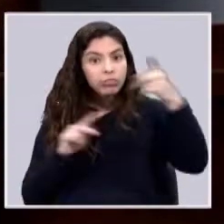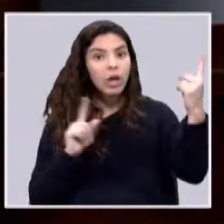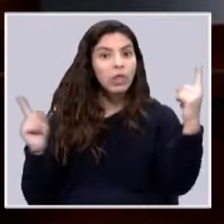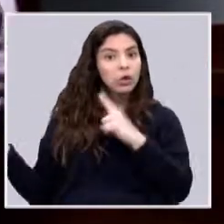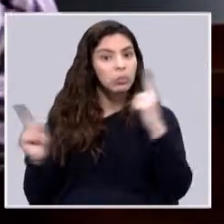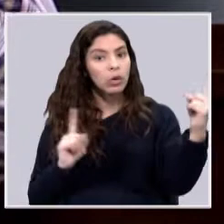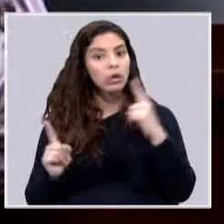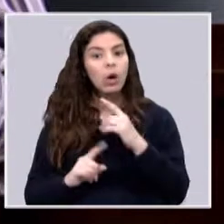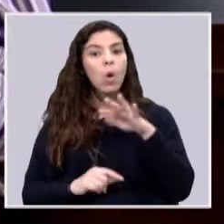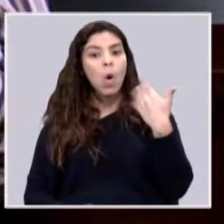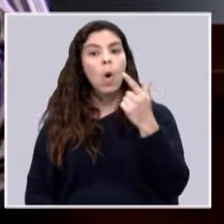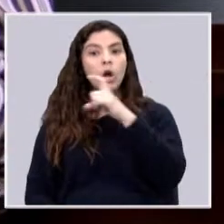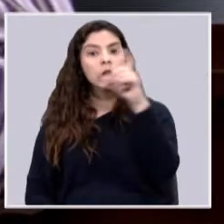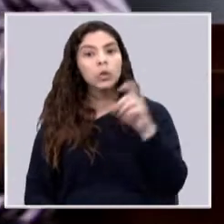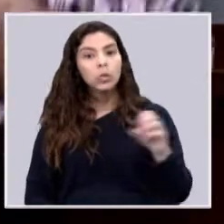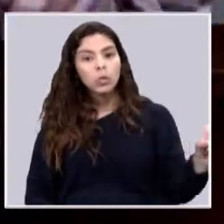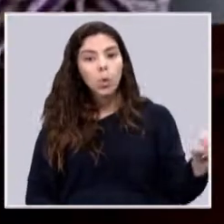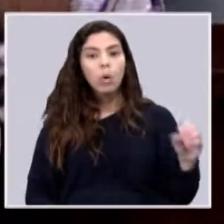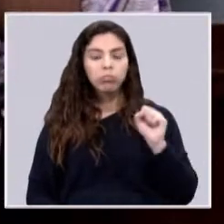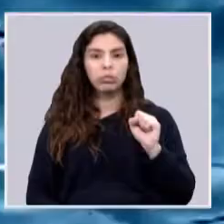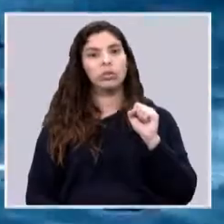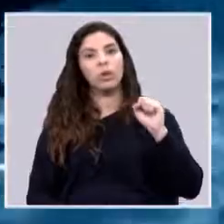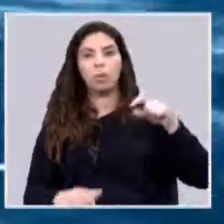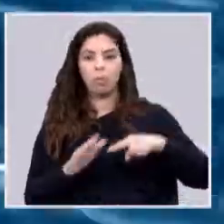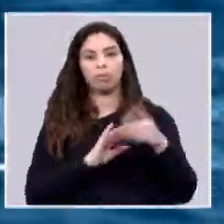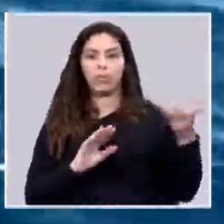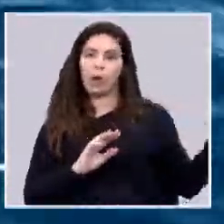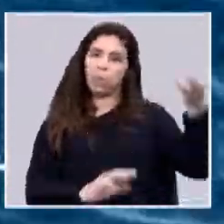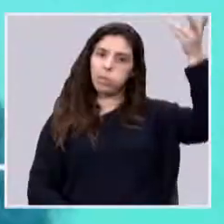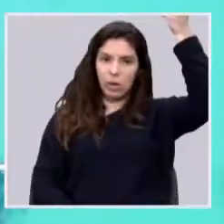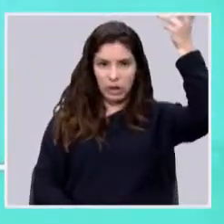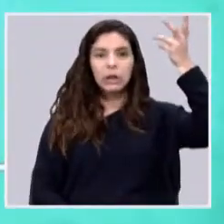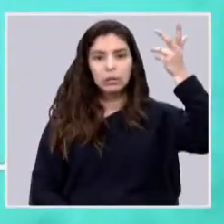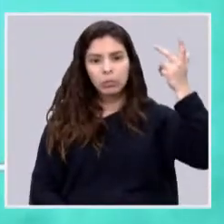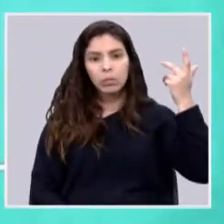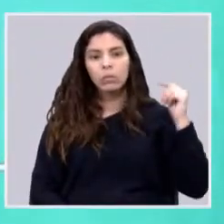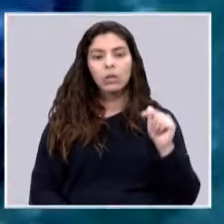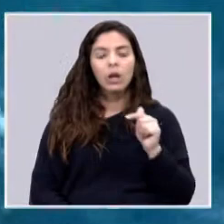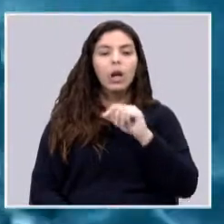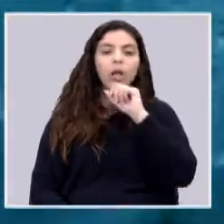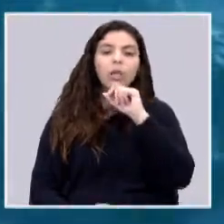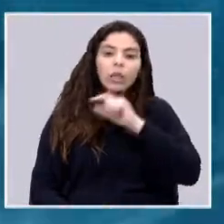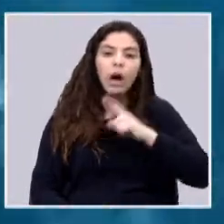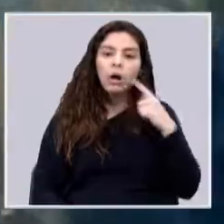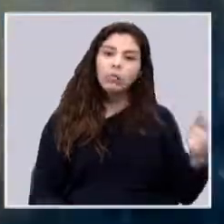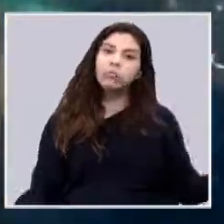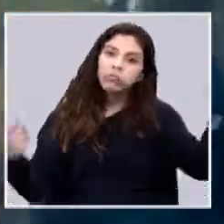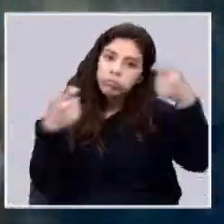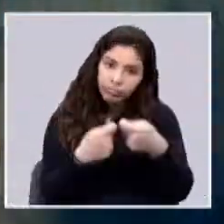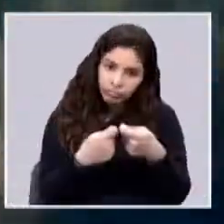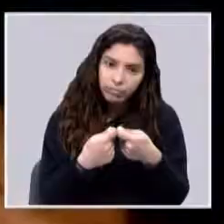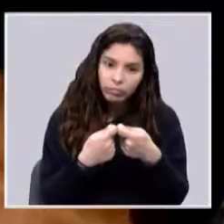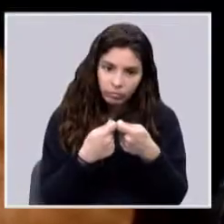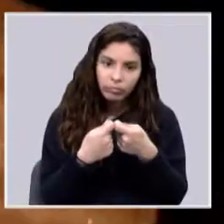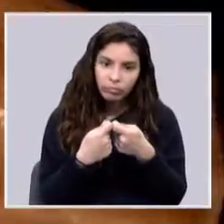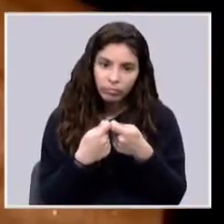transportamos para aquários ou zoos de alto perfil. Normalmente instituições certificadas e que de alguma forma preenchem